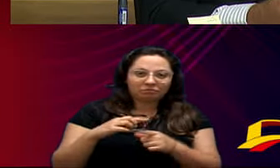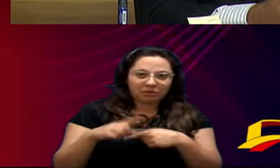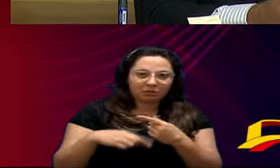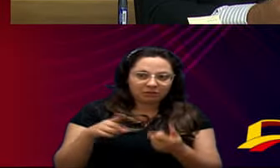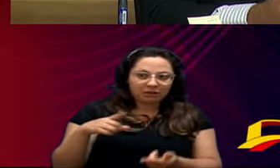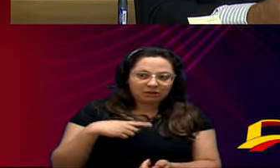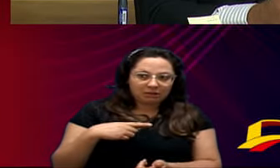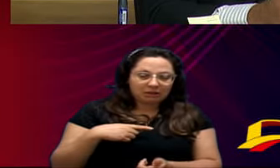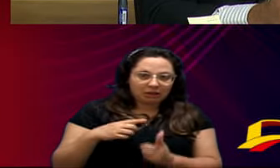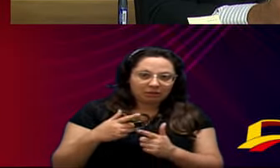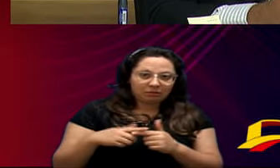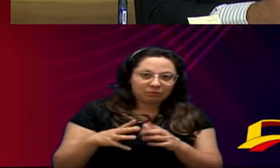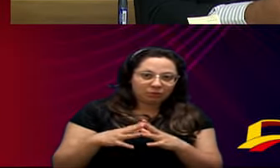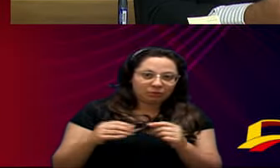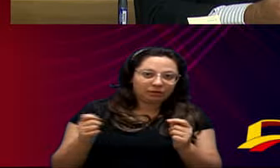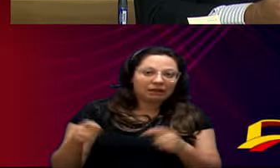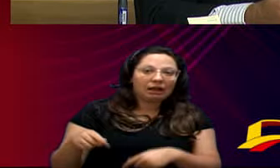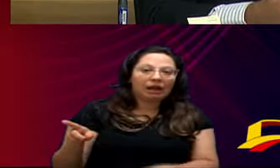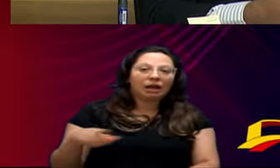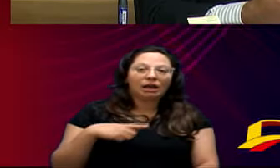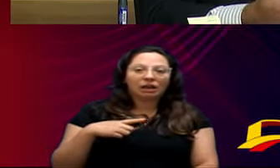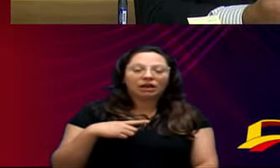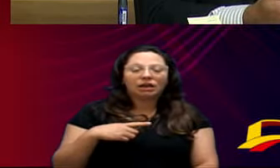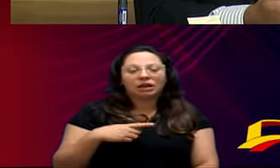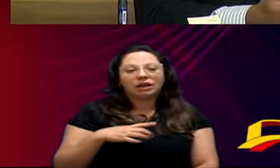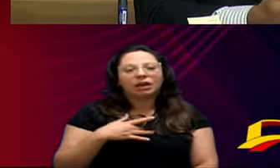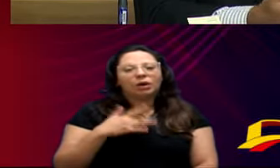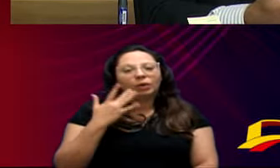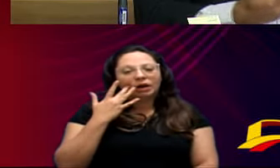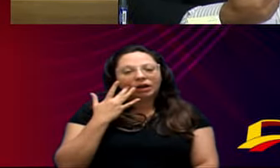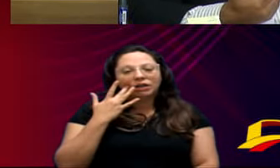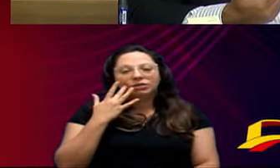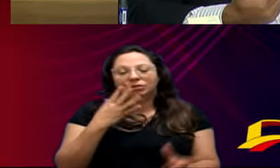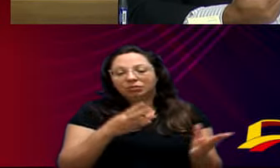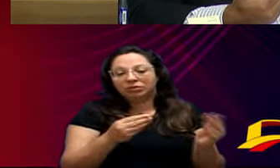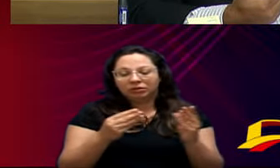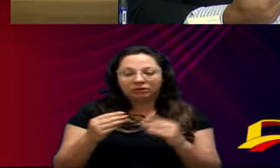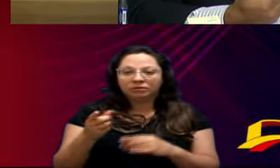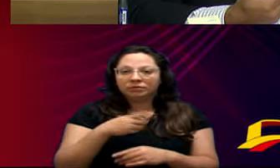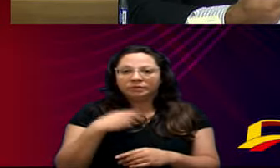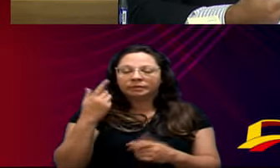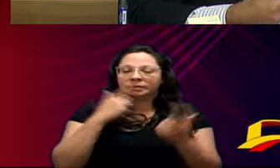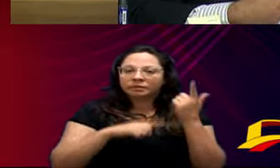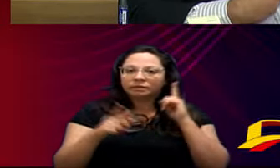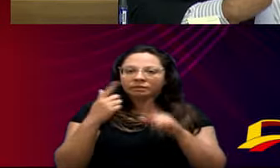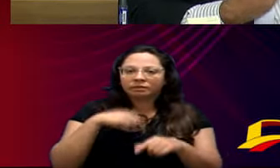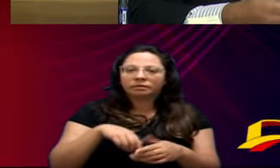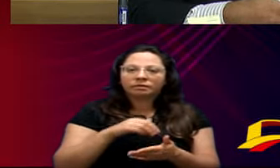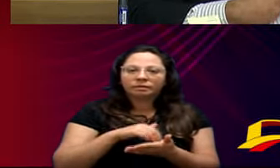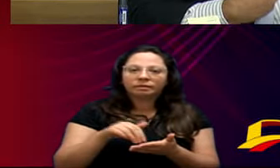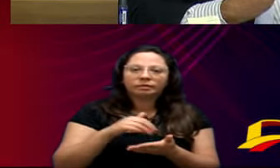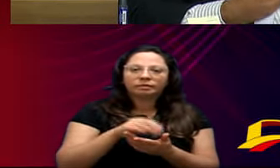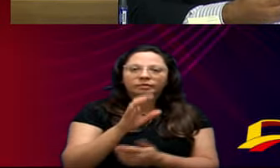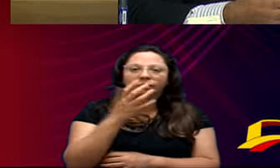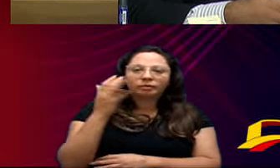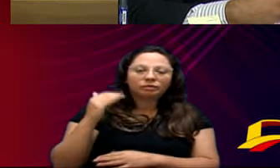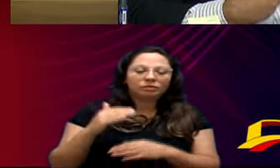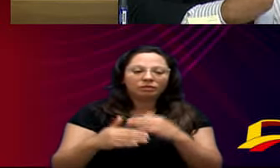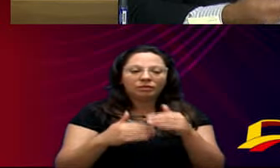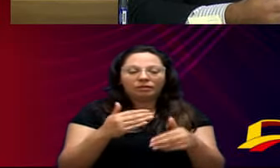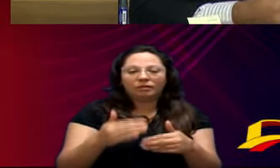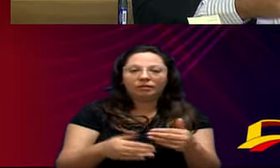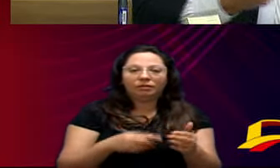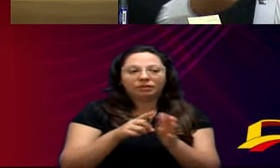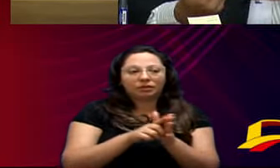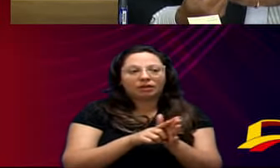alguma solução para isso acho que em muito do que a gente conseguiu produzir enquanto secretário de Meio Ambiente de conseguir avançar nas vistorias